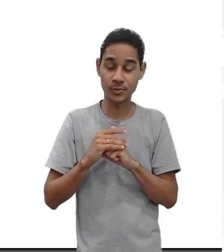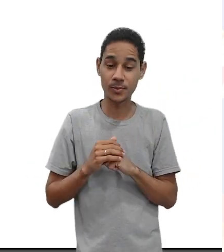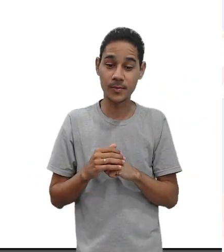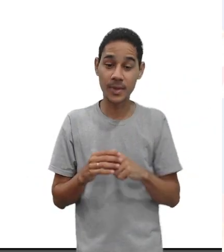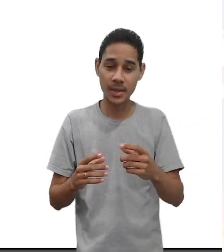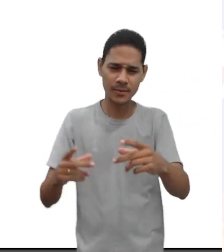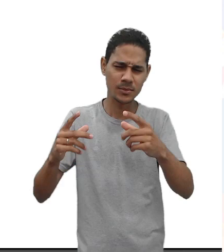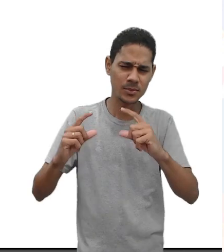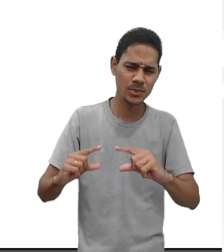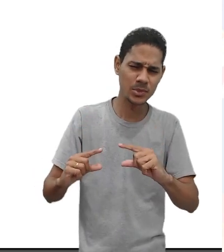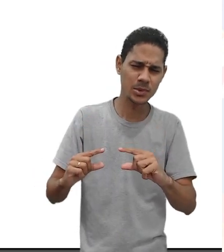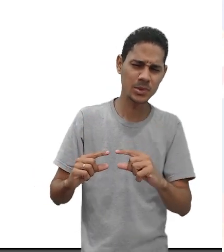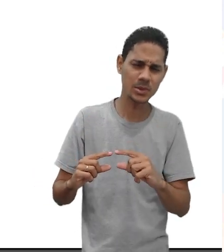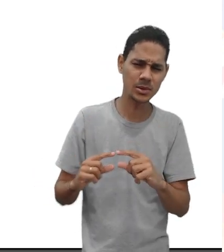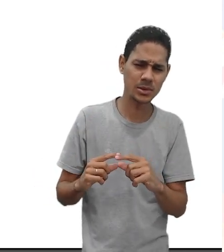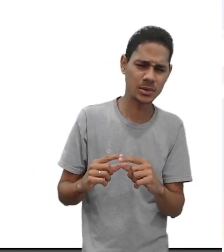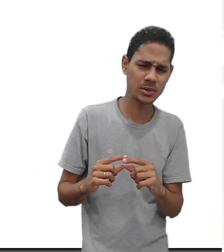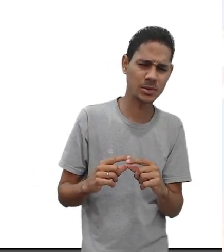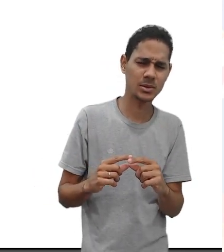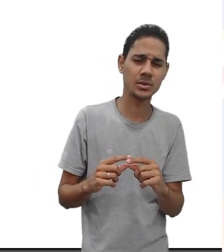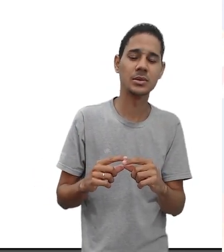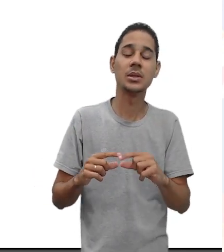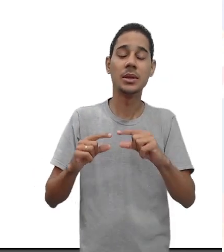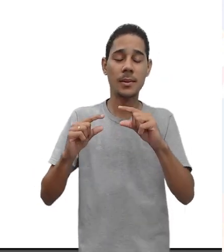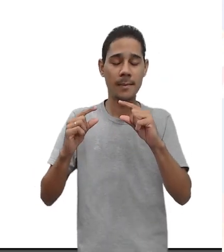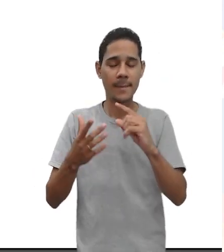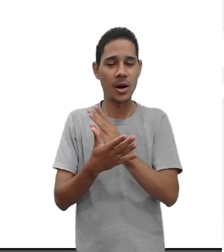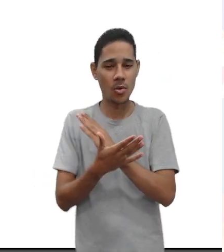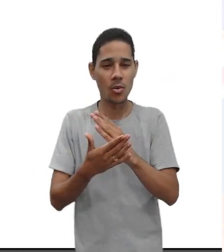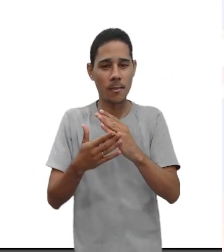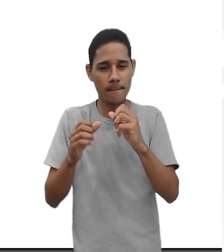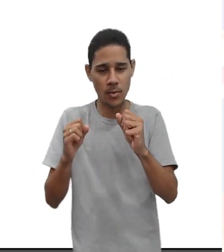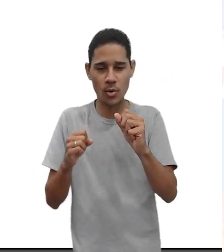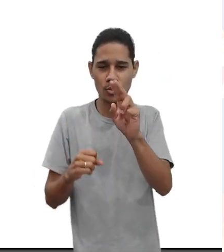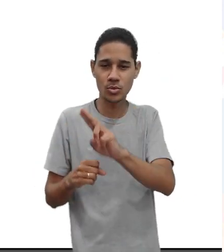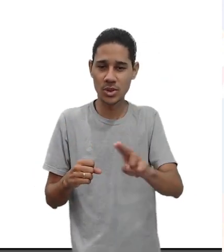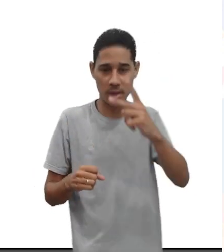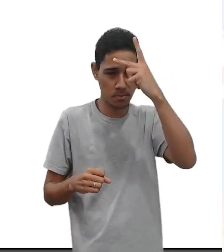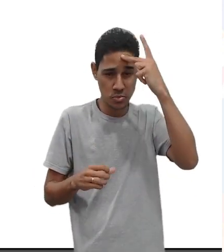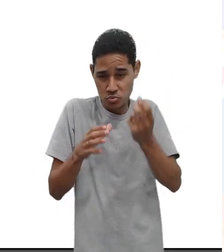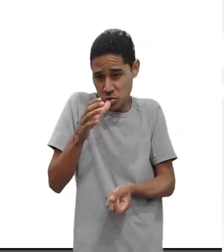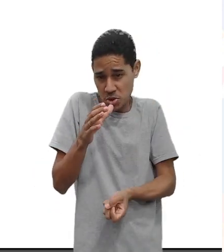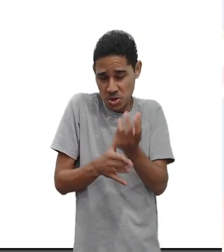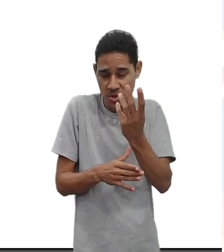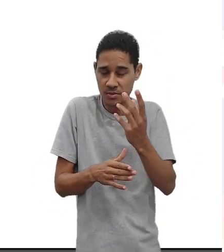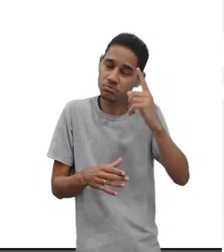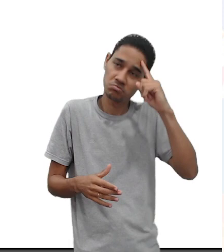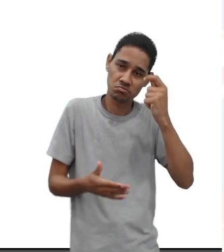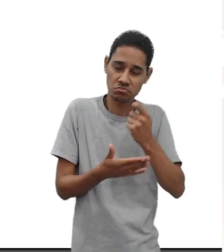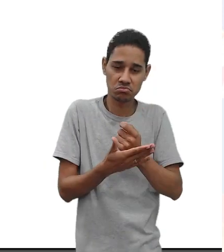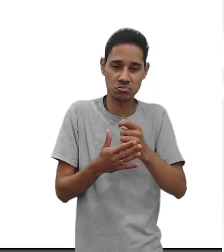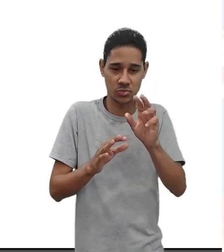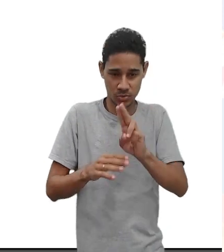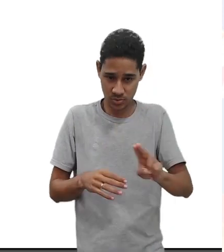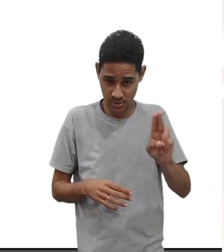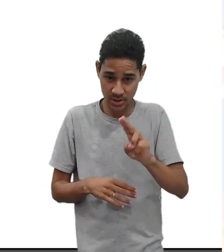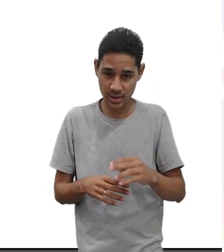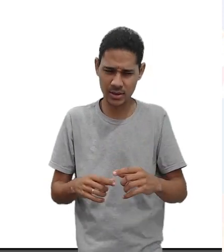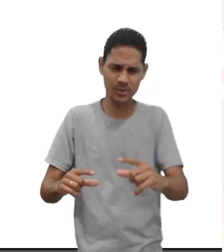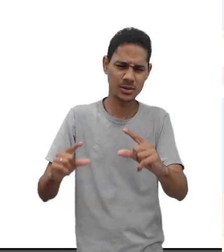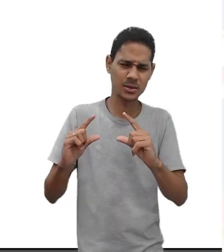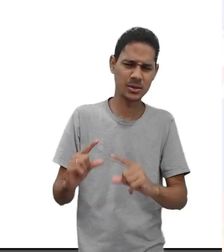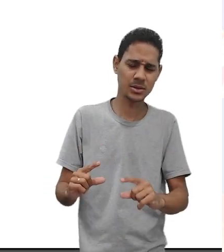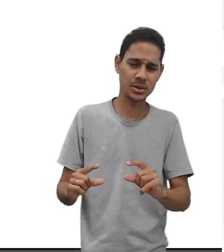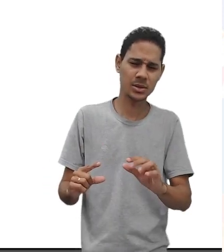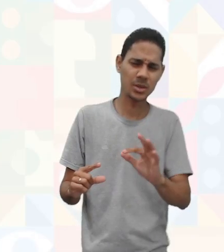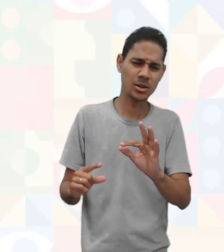utilizadas dentro de uma determinada forma de pensar do desenvolvedor, certo? E temos a footer, né, que representa o rodapé